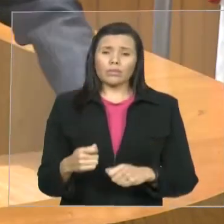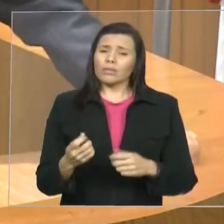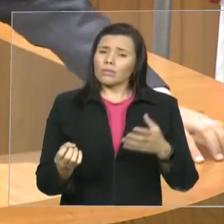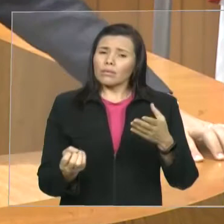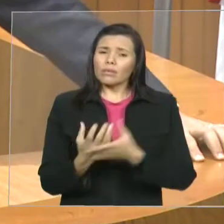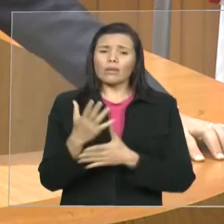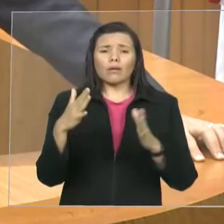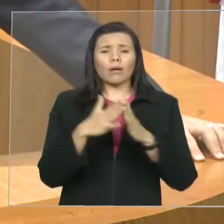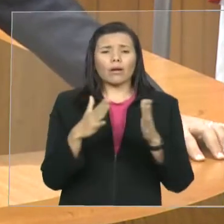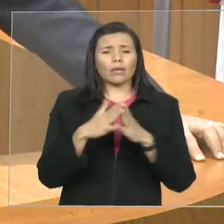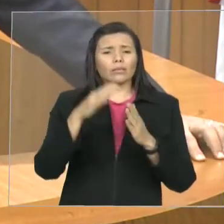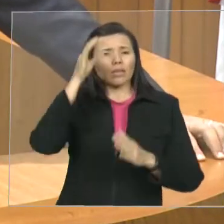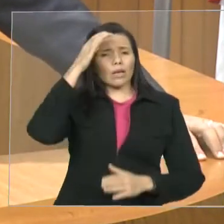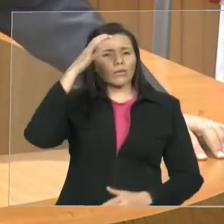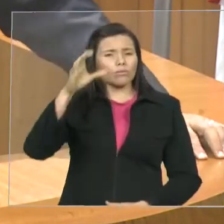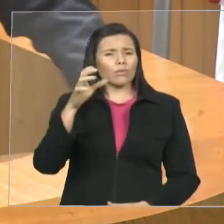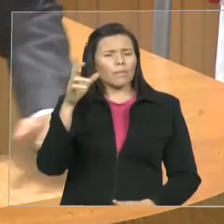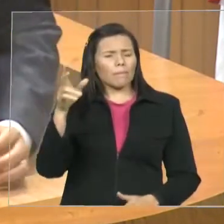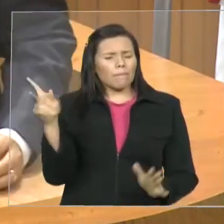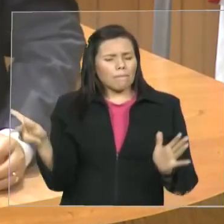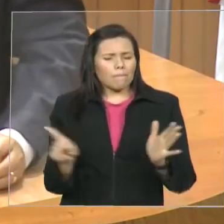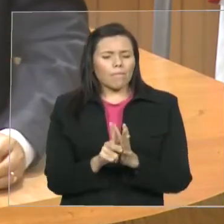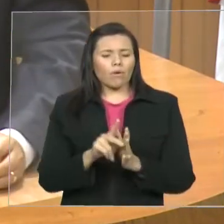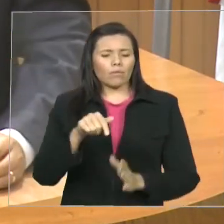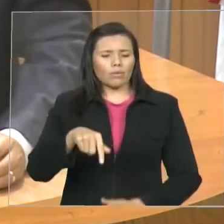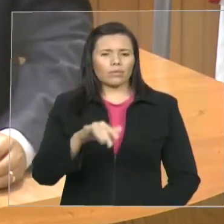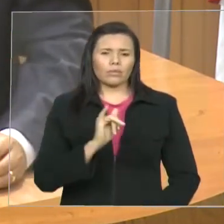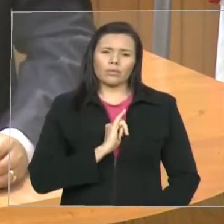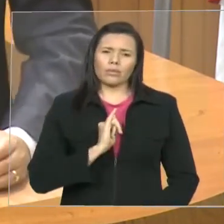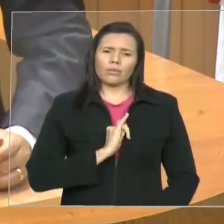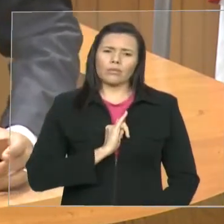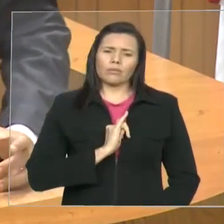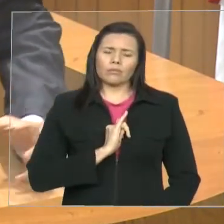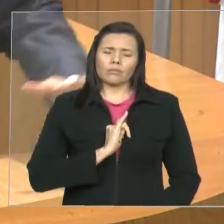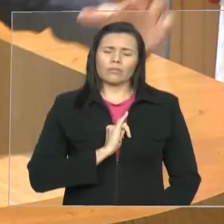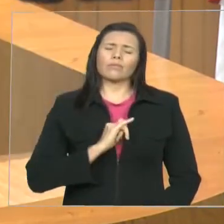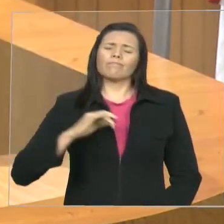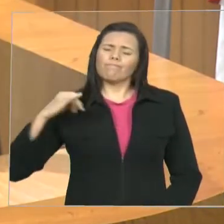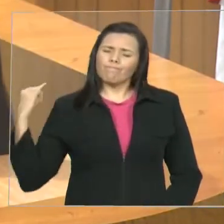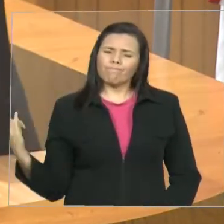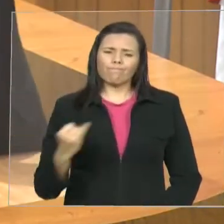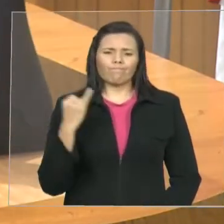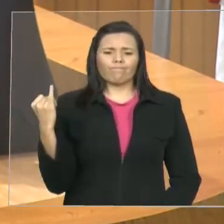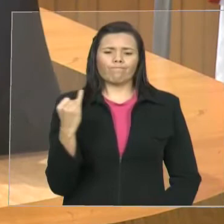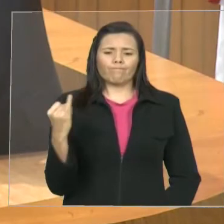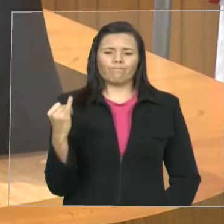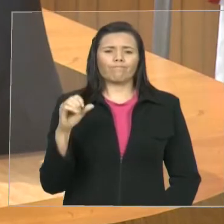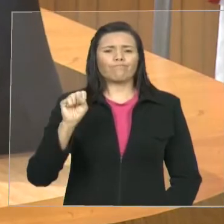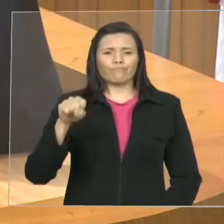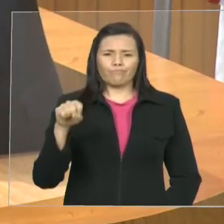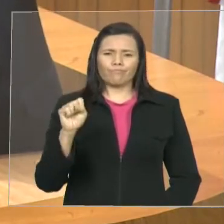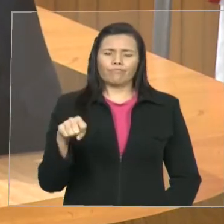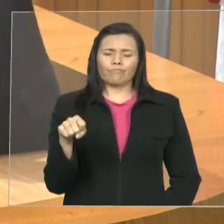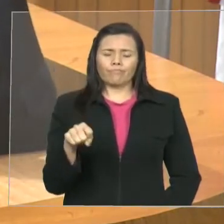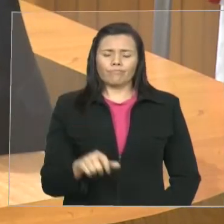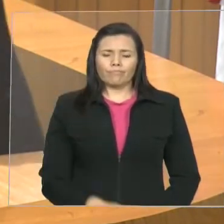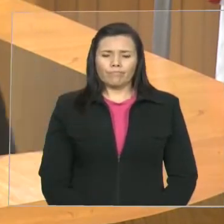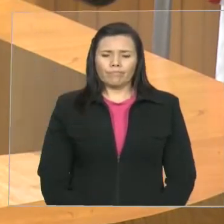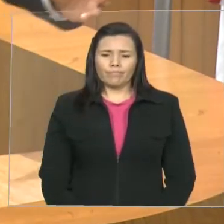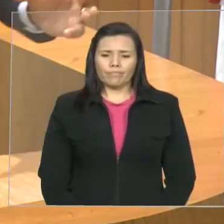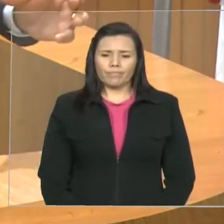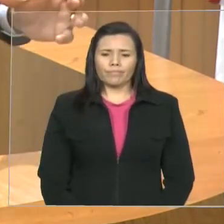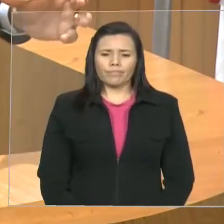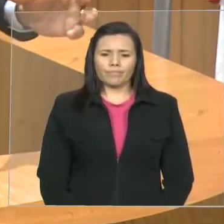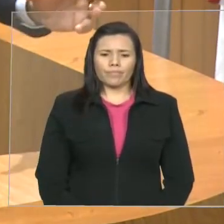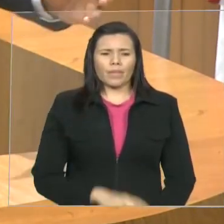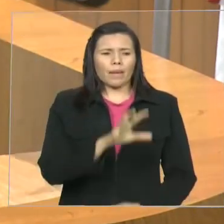todos conheçam a história do nosso povo é muito importante. Reunir as peças da história